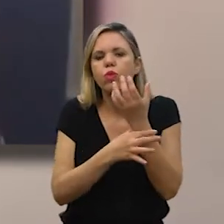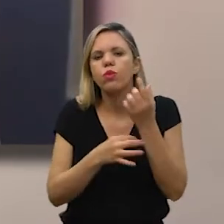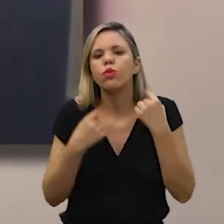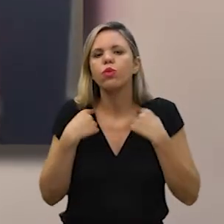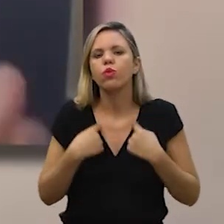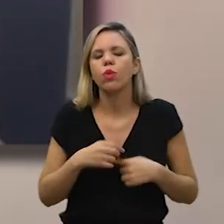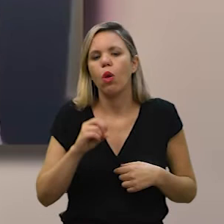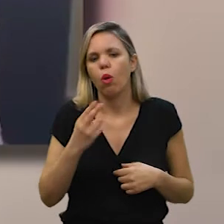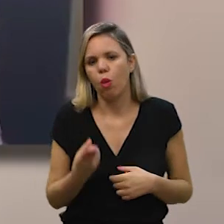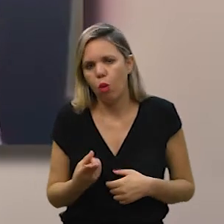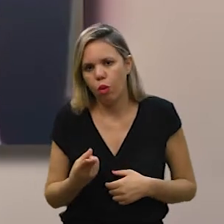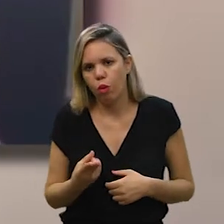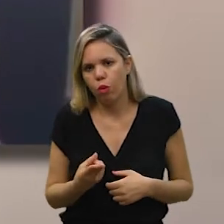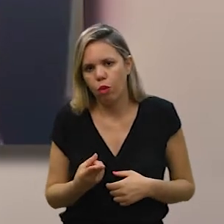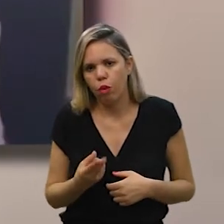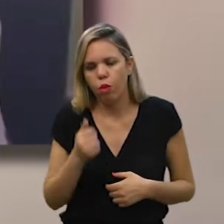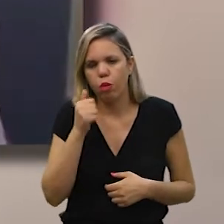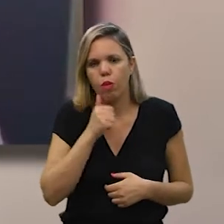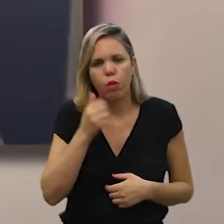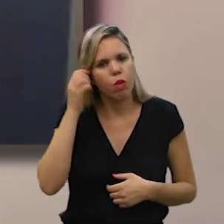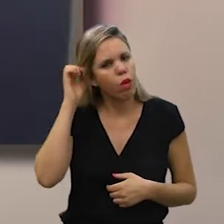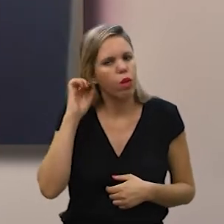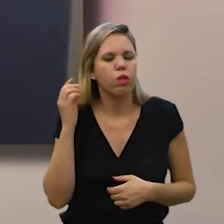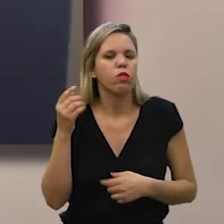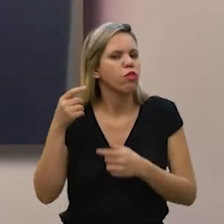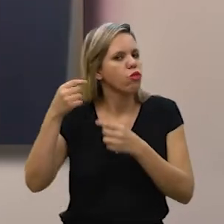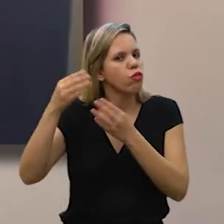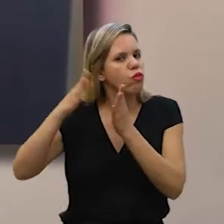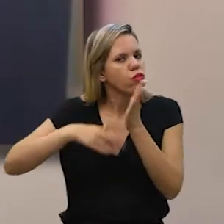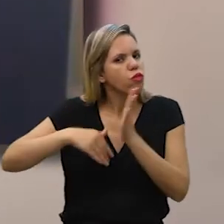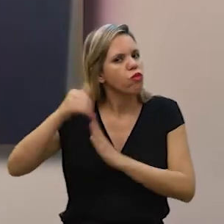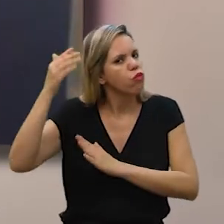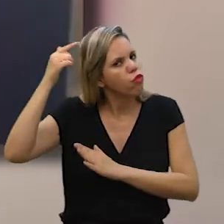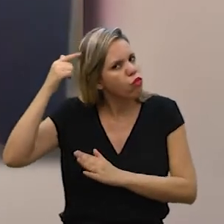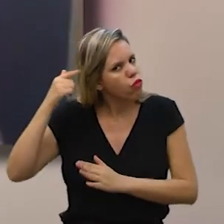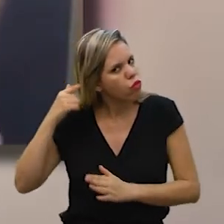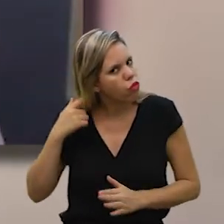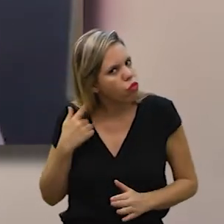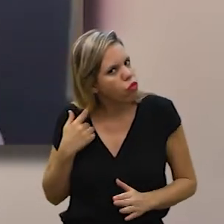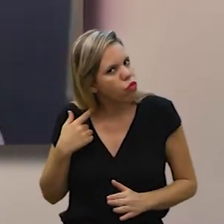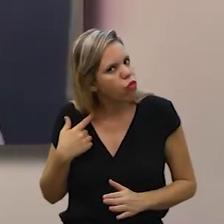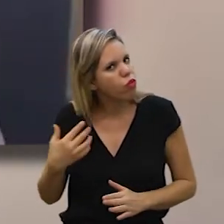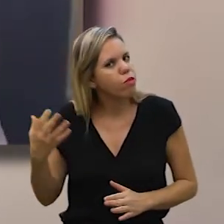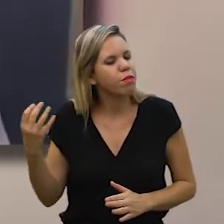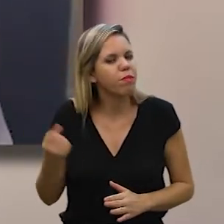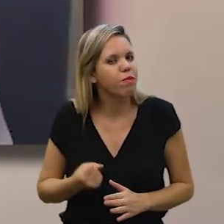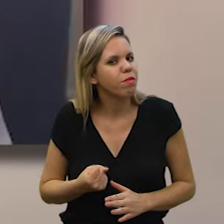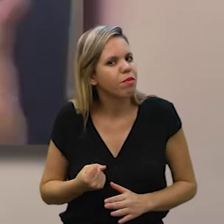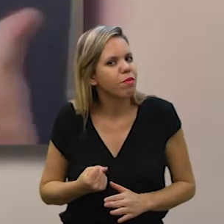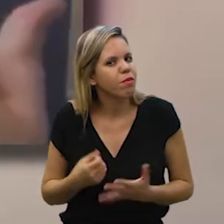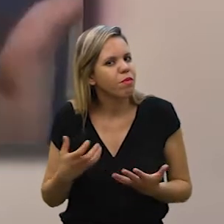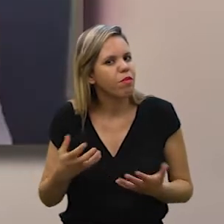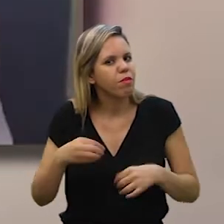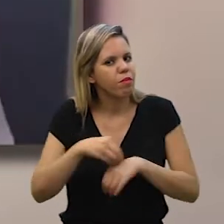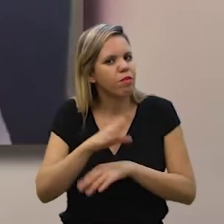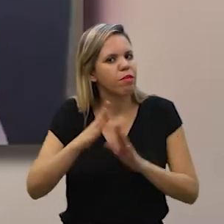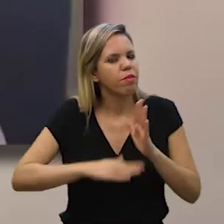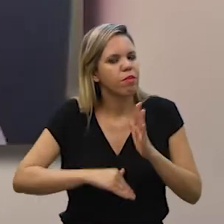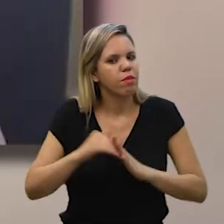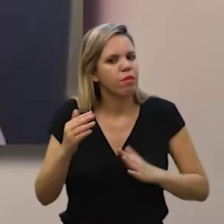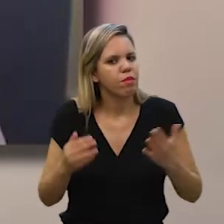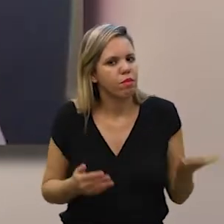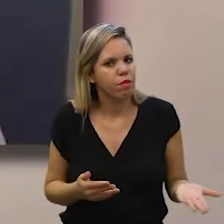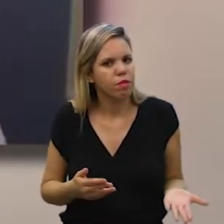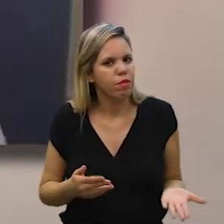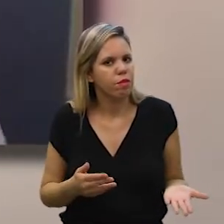ou no quadro de uma senhora que foi tingir o cabelo, porque estava com o cabelo branco, e ela quis passar uma